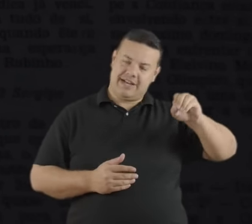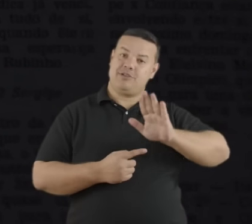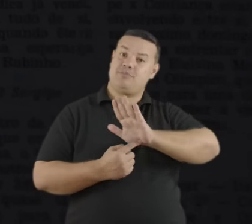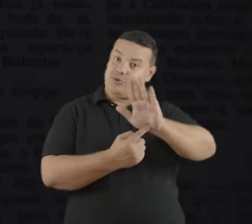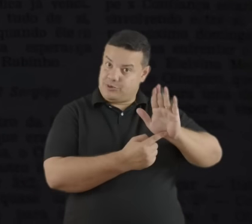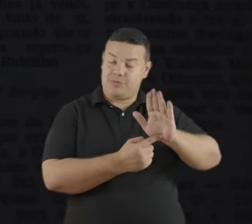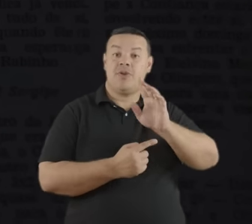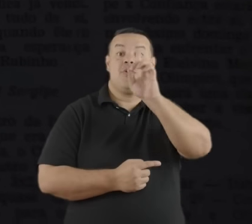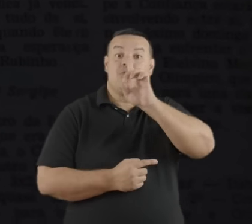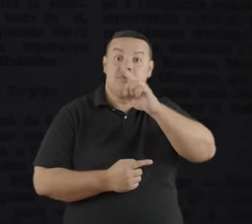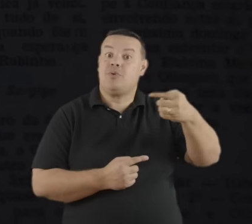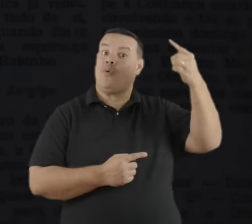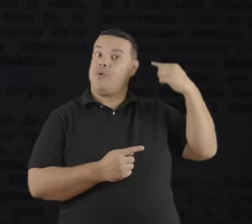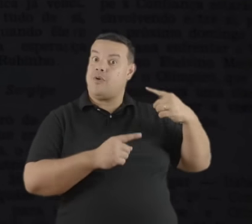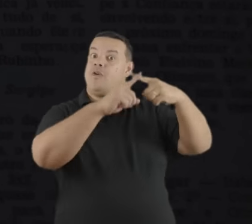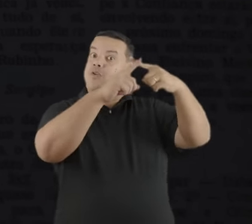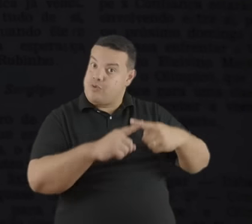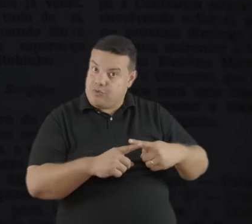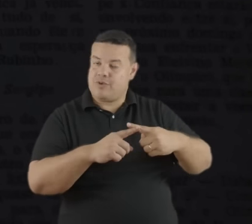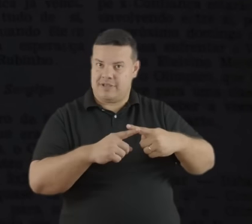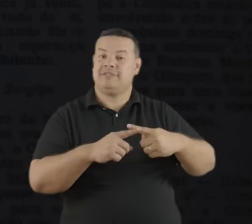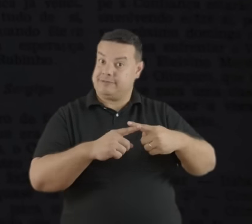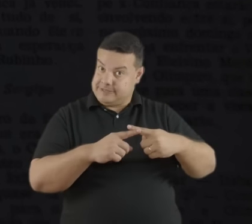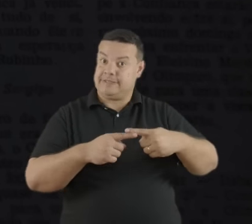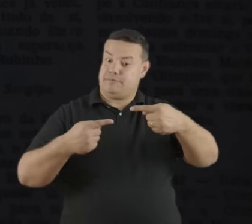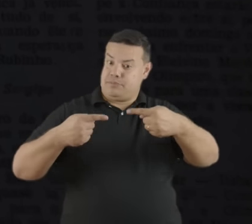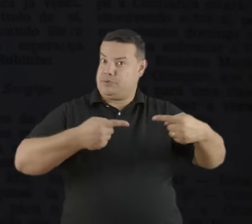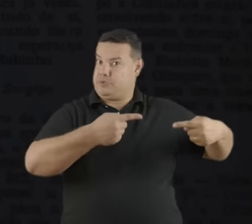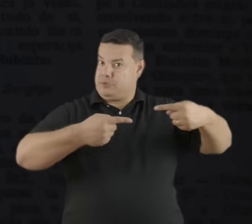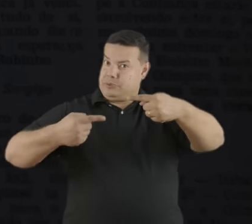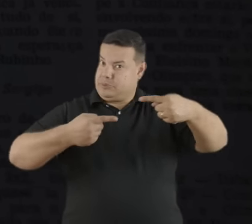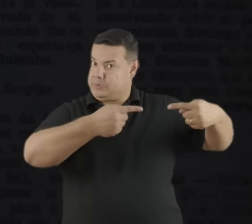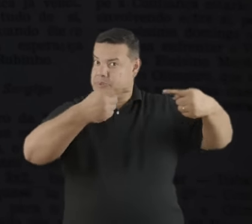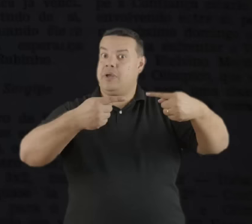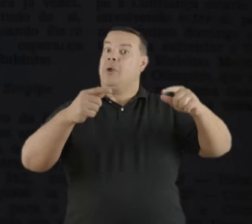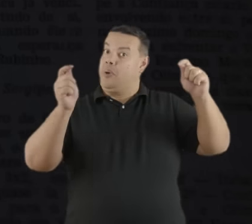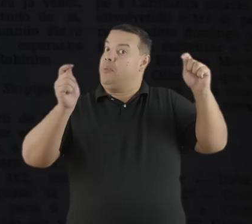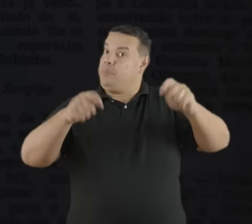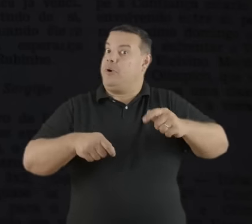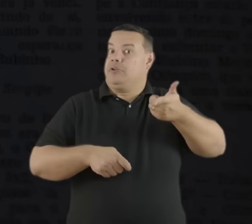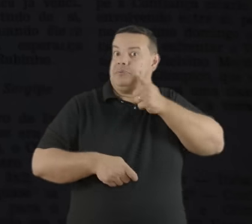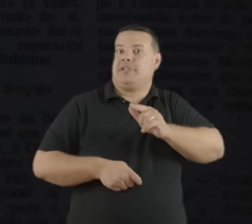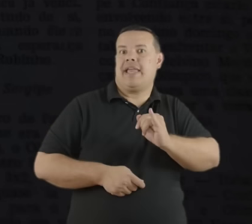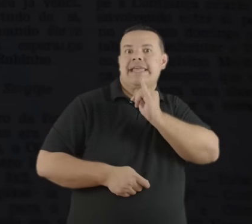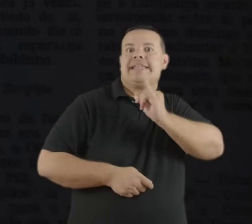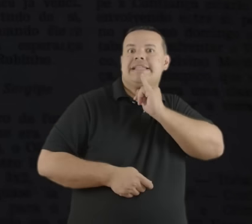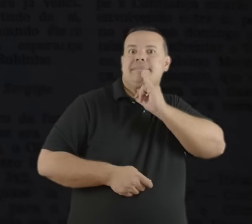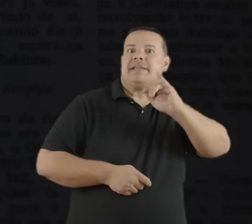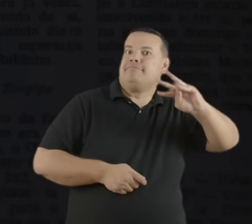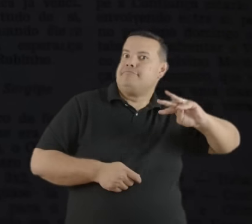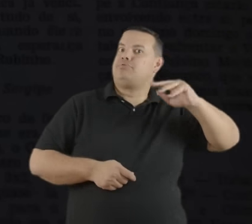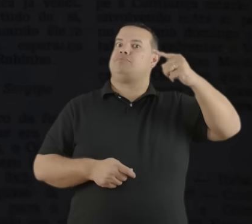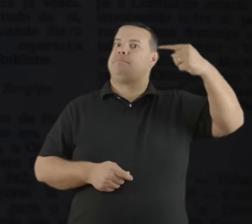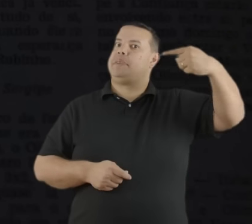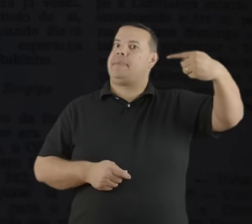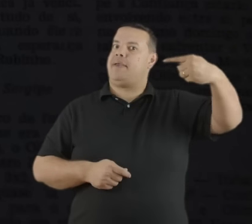depois dos resultados da tarde do último domingo, esquentou o campeonato, havendo grandes possibilidades para que o Itabaiana chegue ao